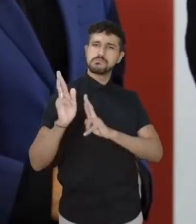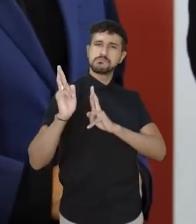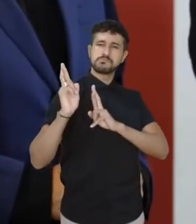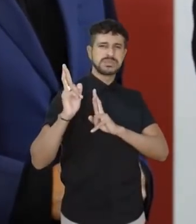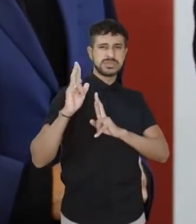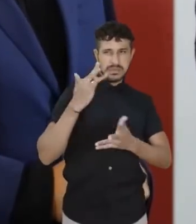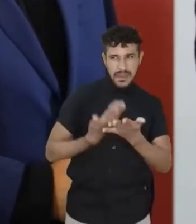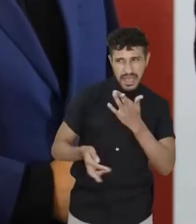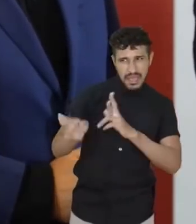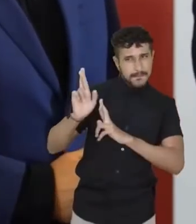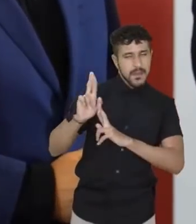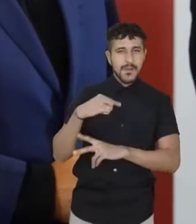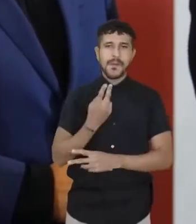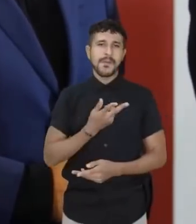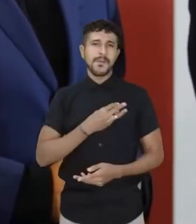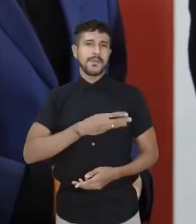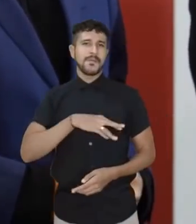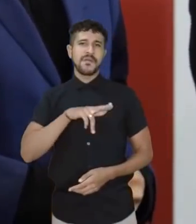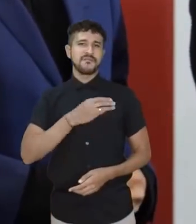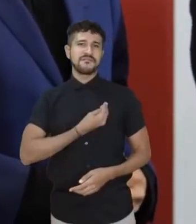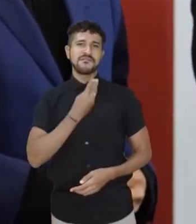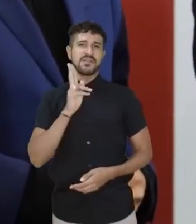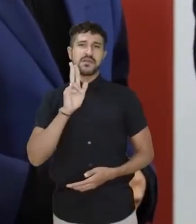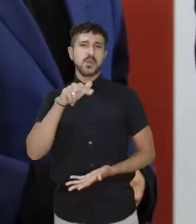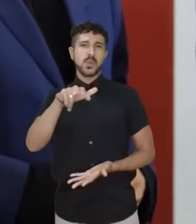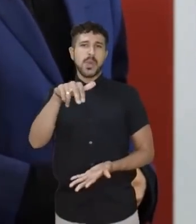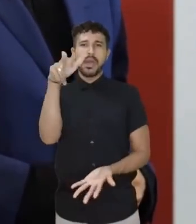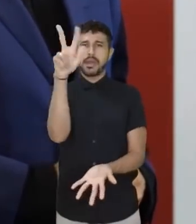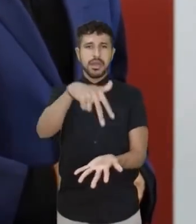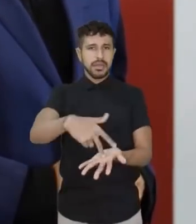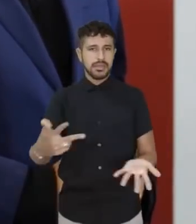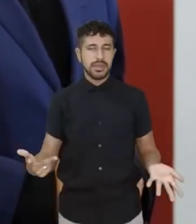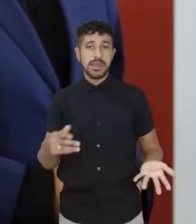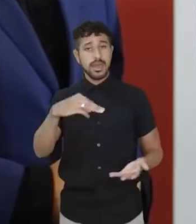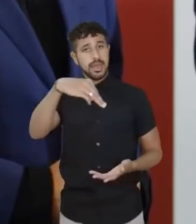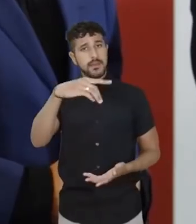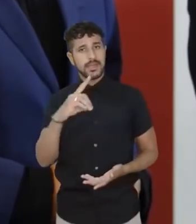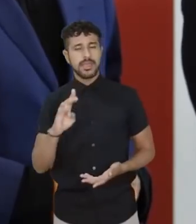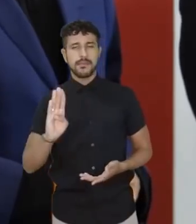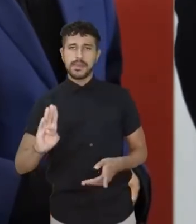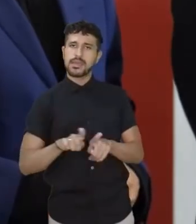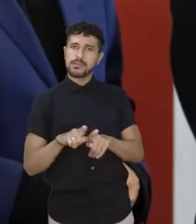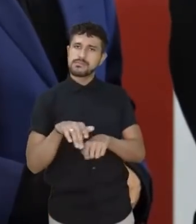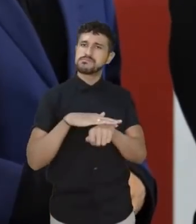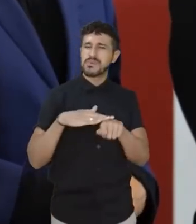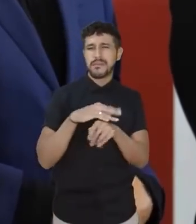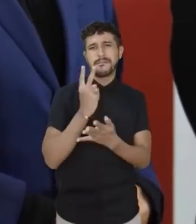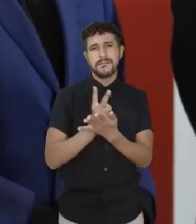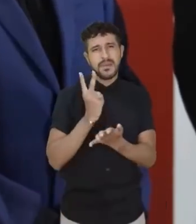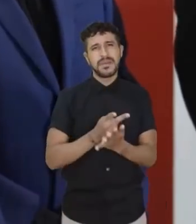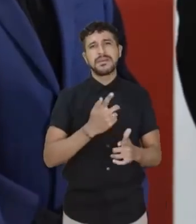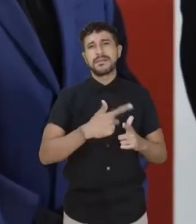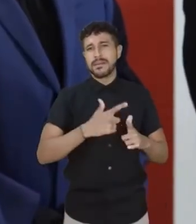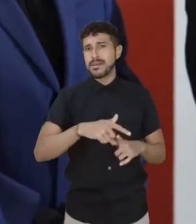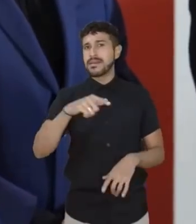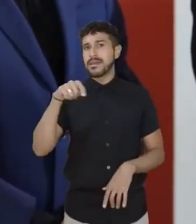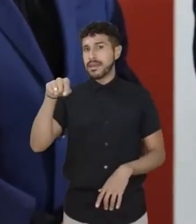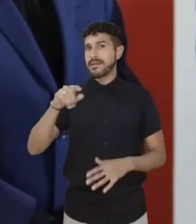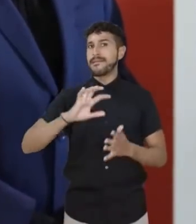Né? E MDB também a gente tem conversado. Acho que também é o mesmo problema, né? O MDB também é um partido que tem